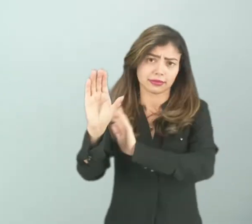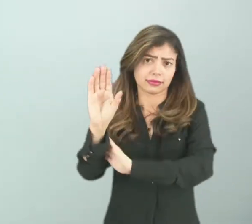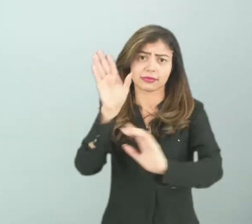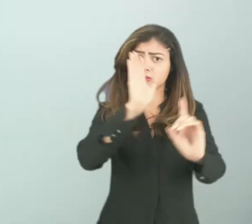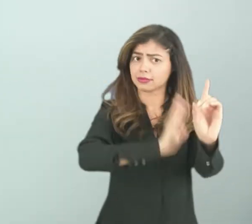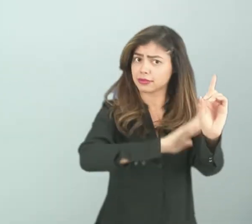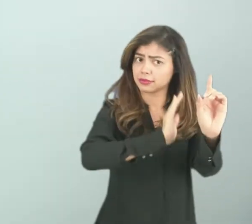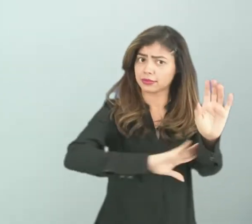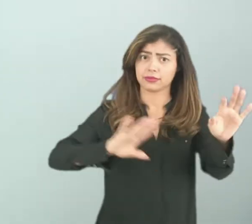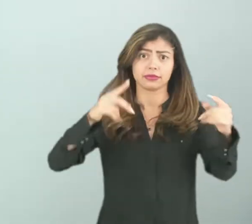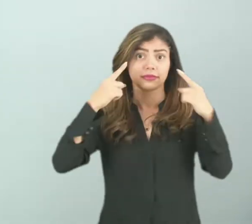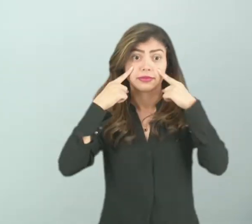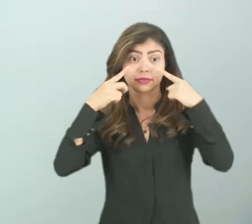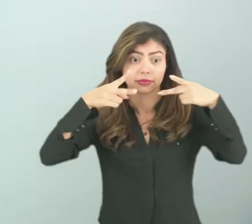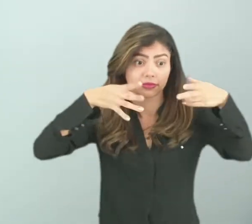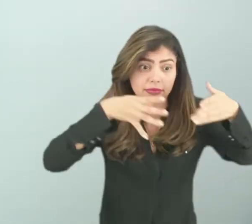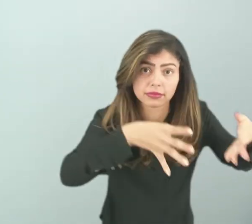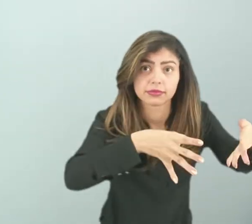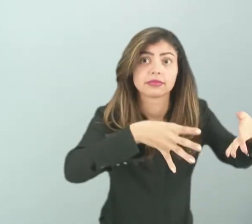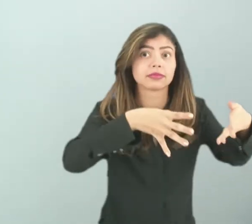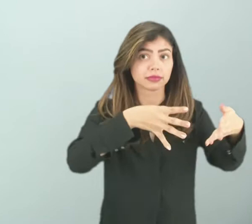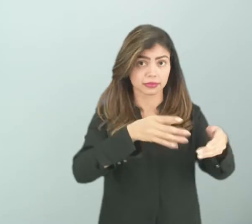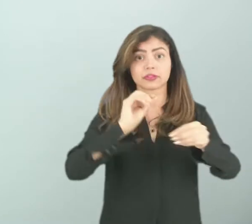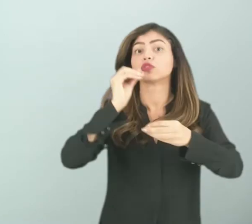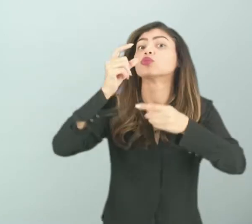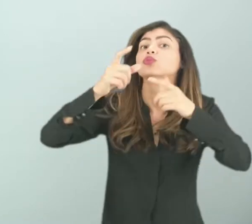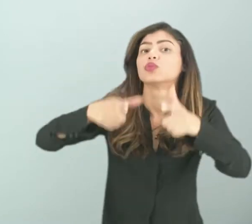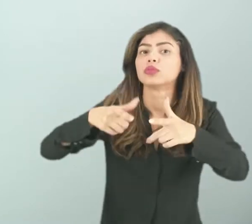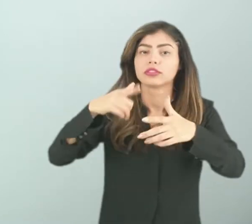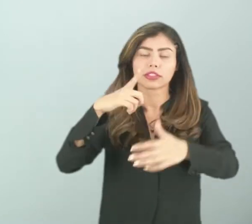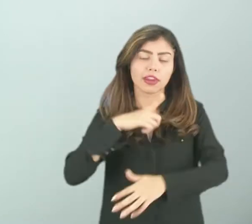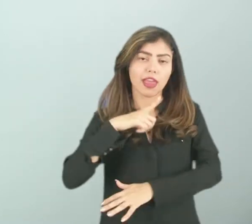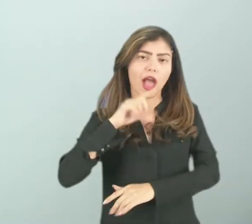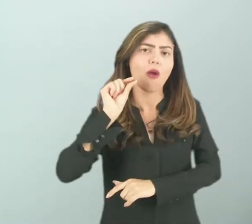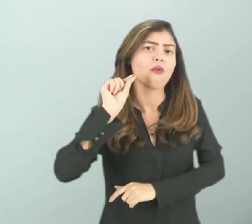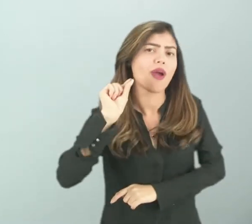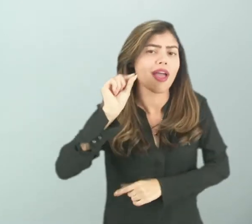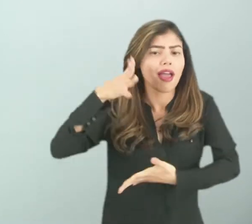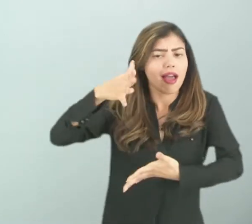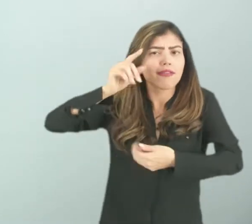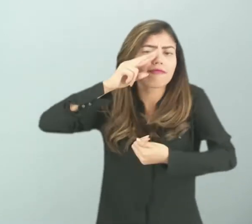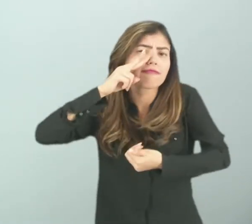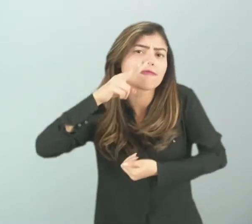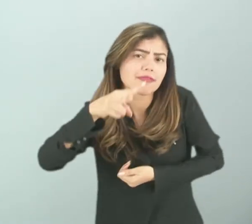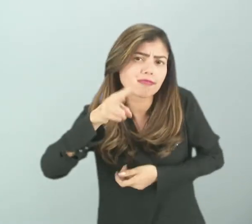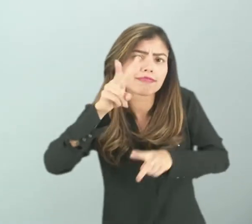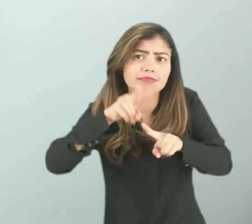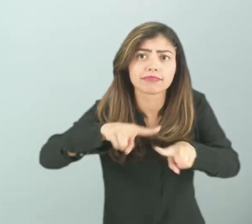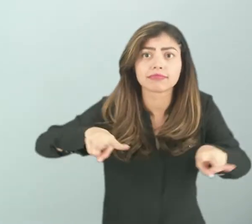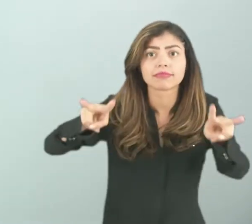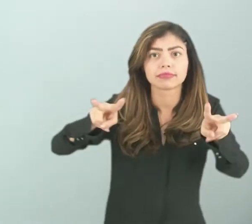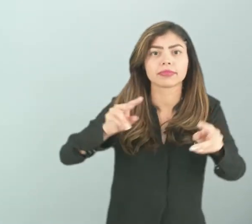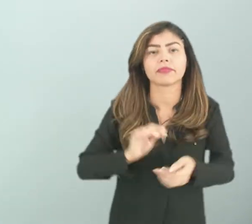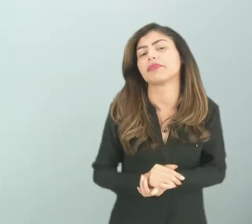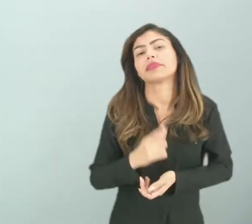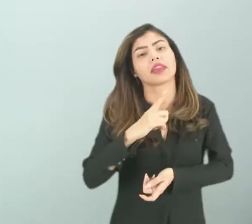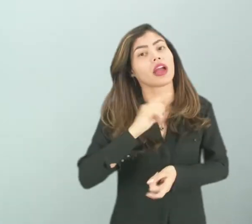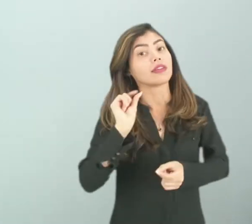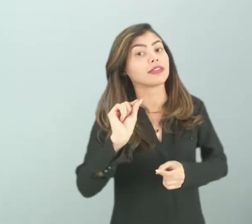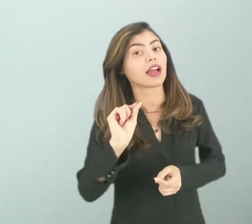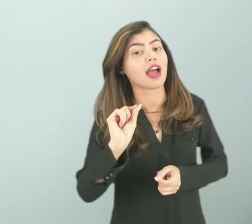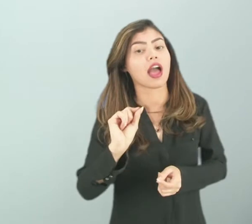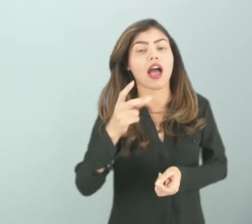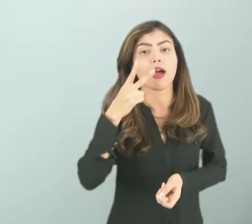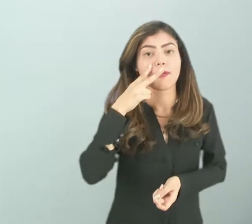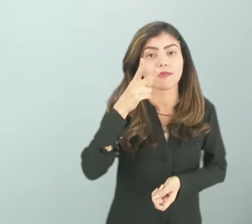depende do seu ponto de vista? De onde em relação ao que você está vendo, né? Em relação a quem